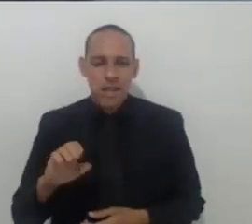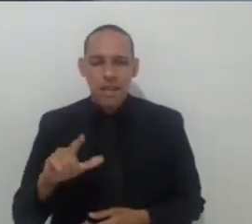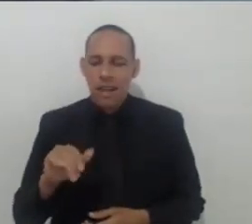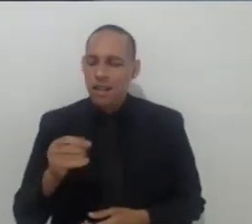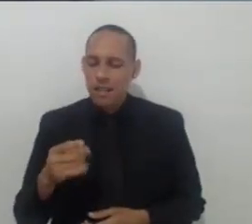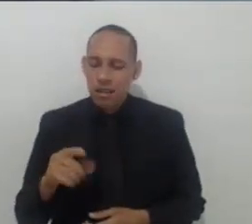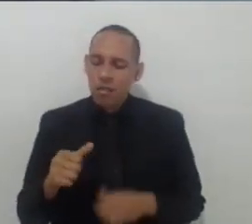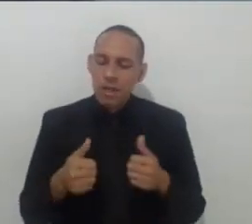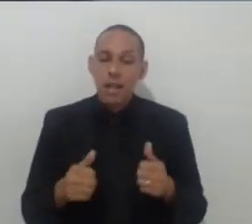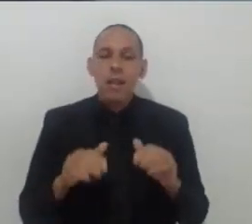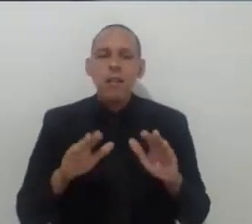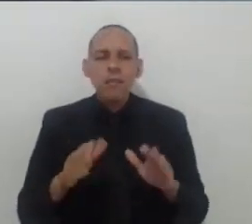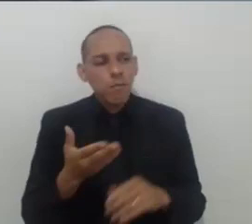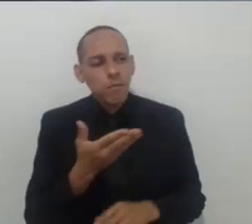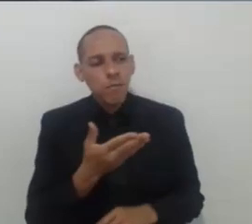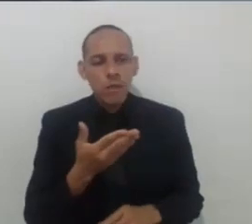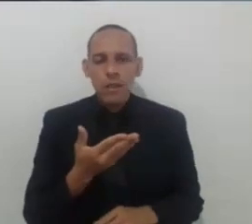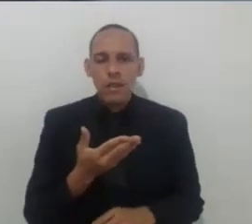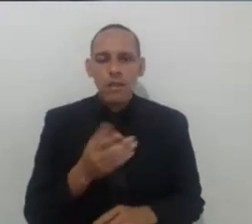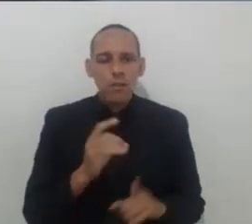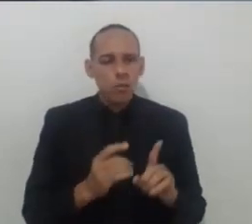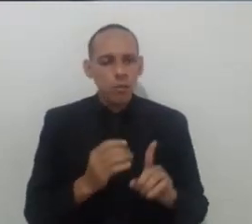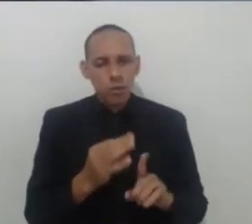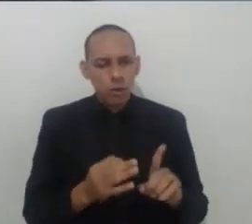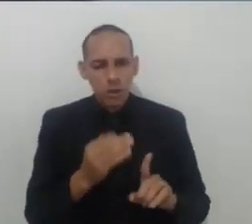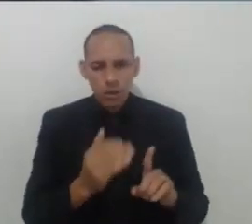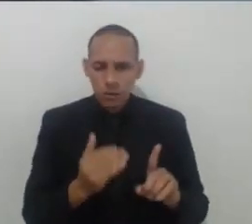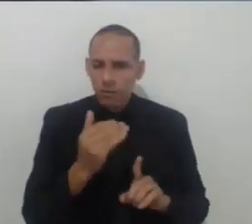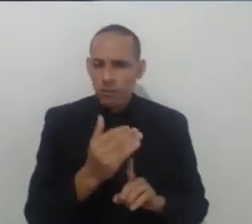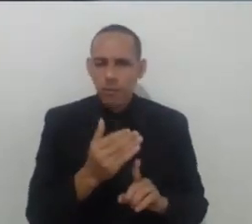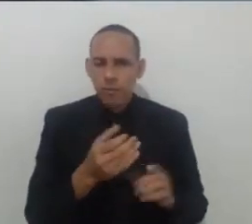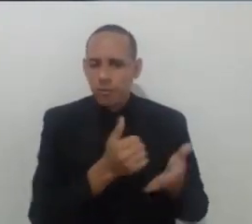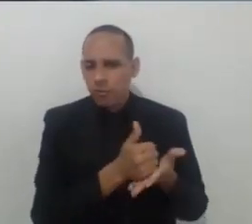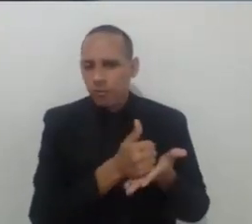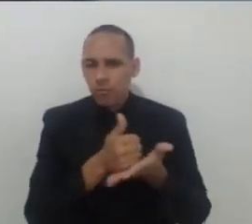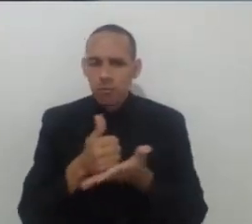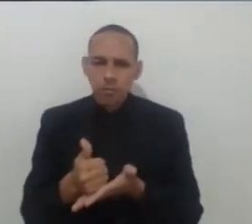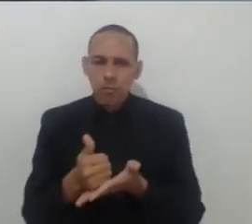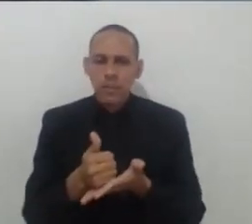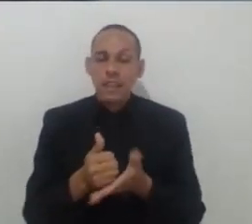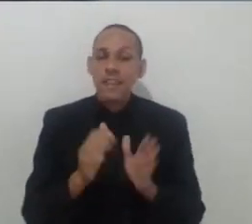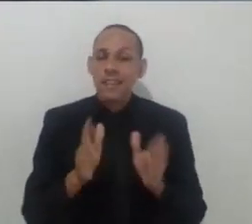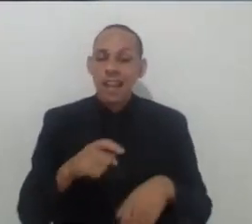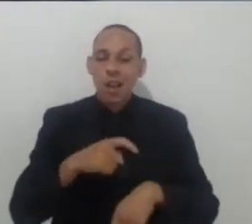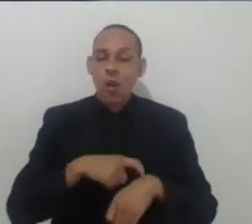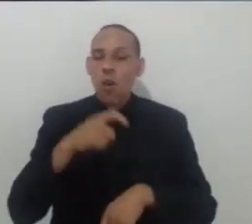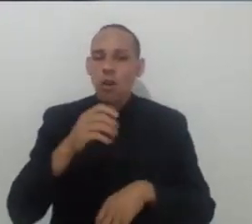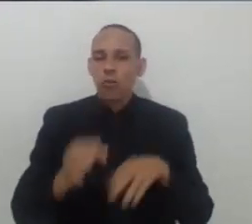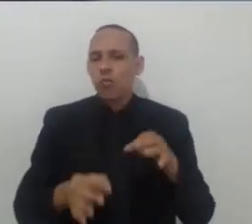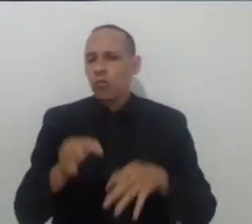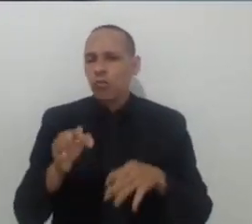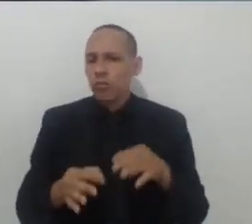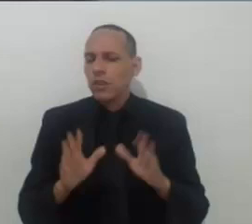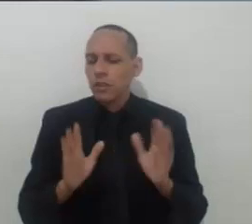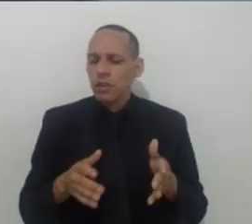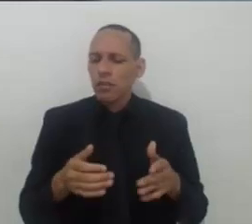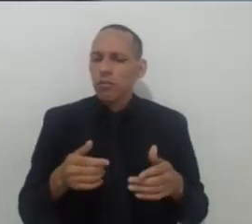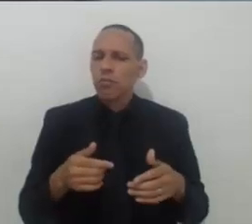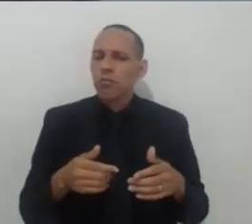específico que a desembargadora trouxe, ela foi rechaçada na hora do julgamento. Então, nós realmente